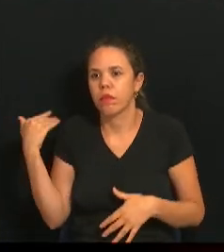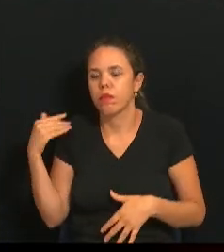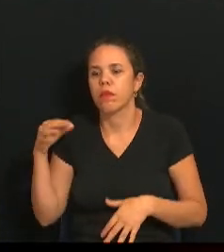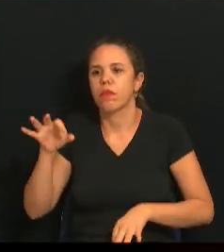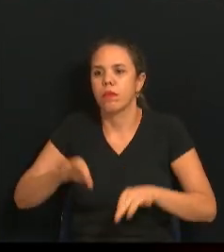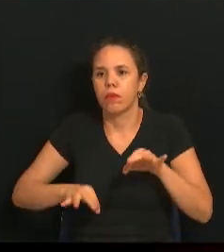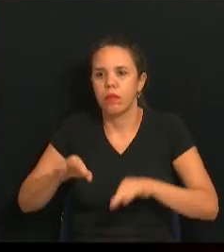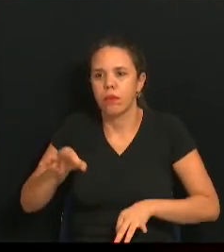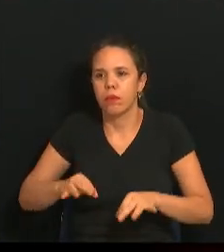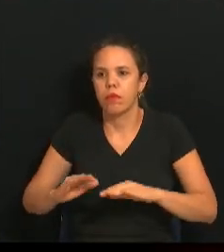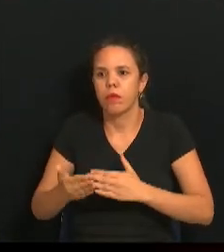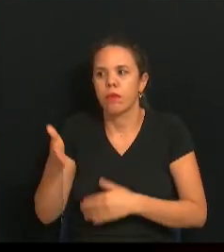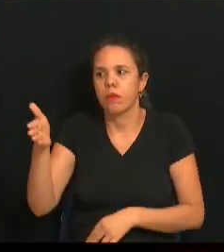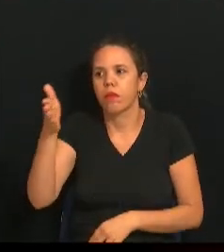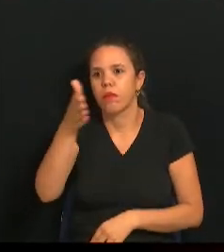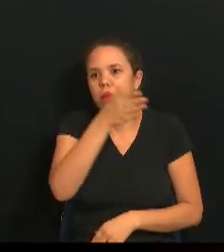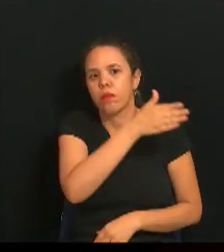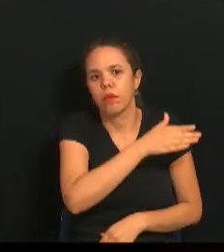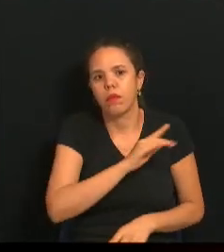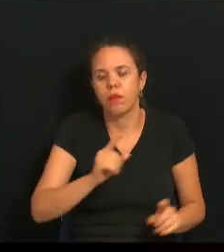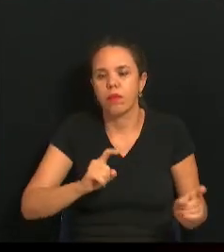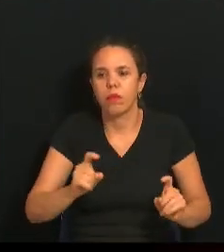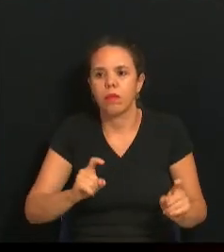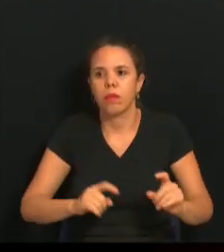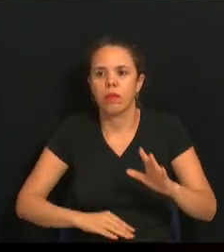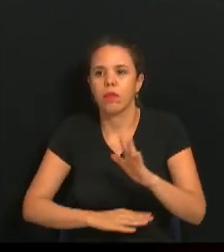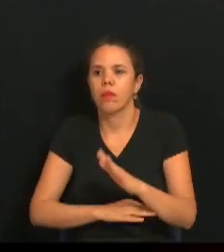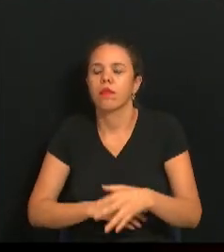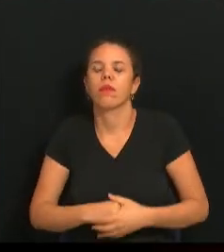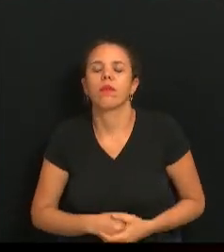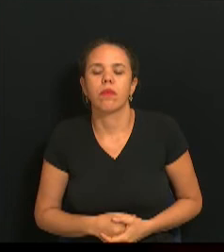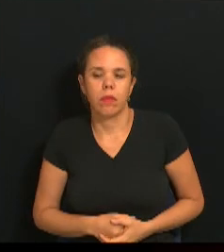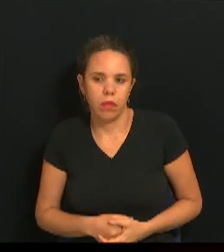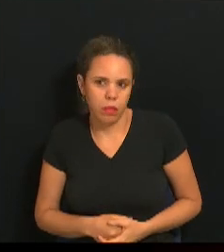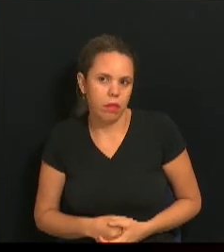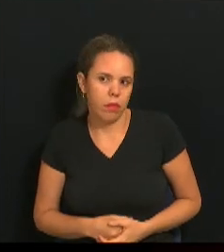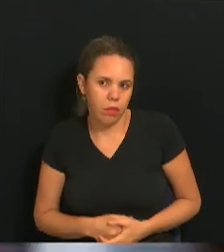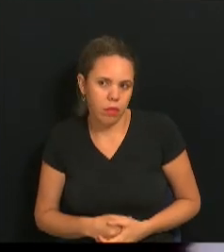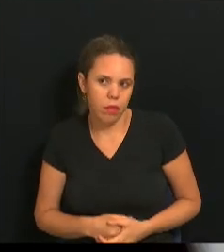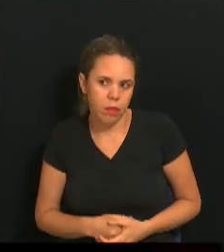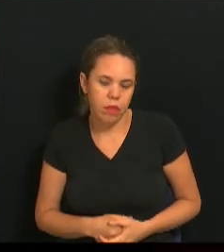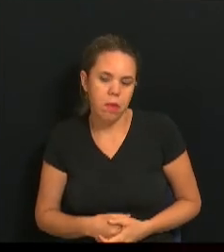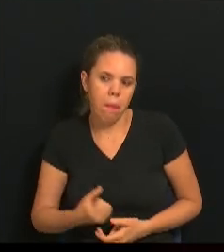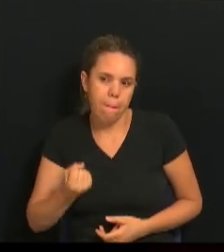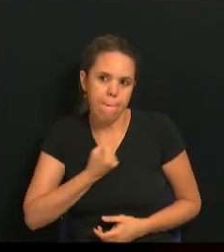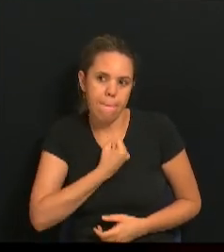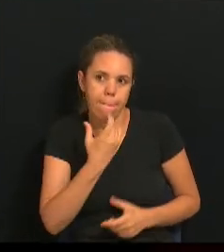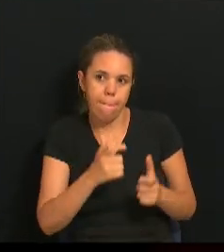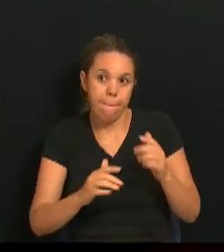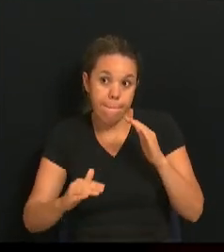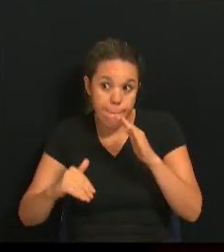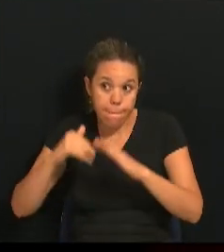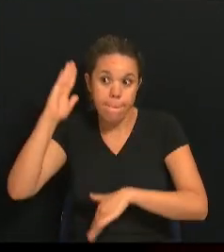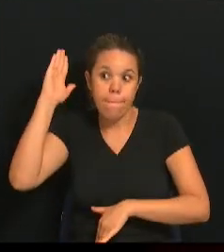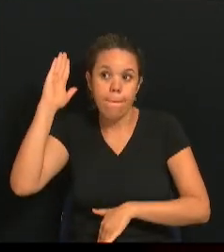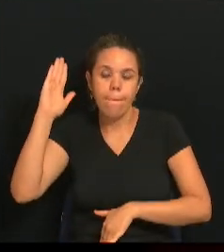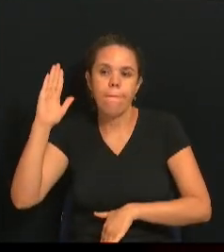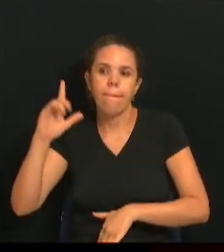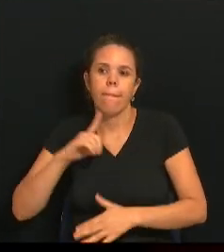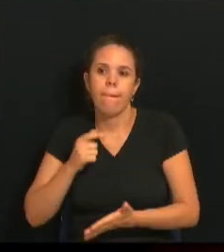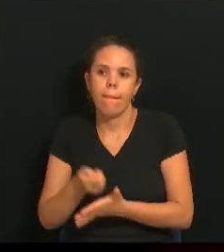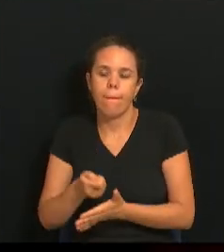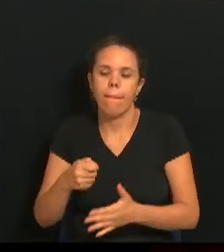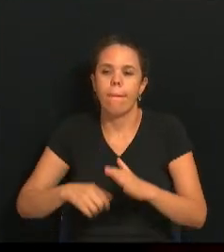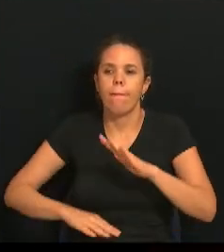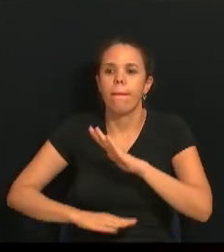pelos bairros, audiências públicas na Casa Legislativa, inclusive em número superior ao exigido pela